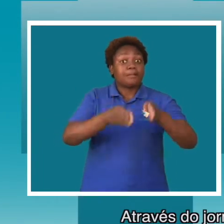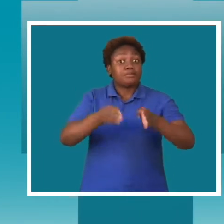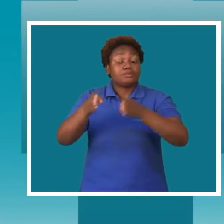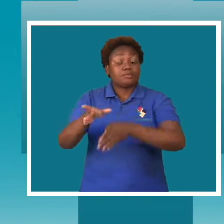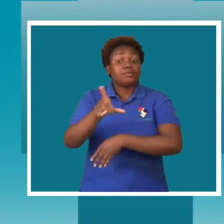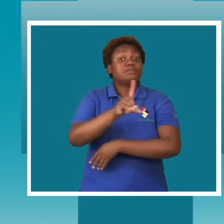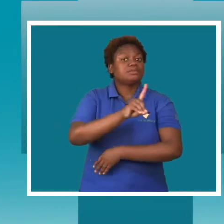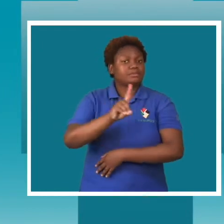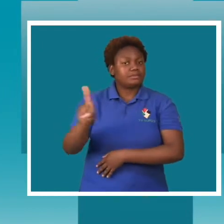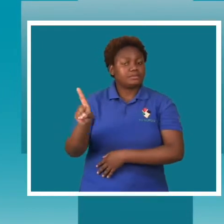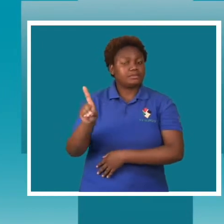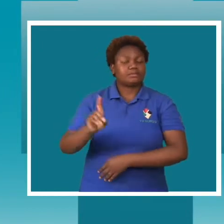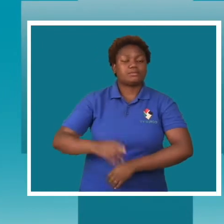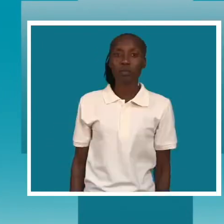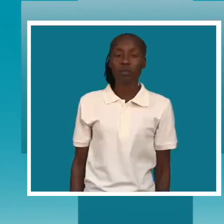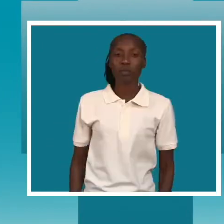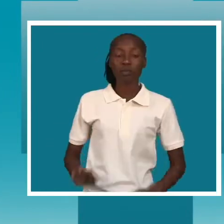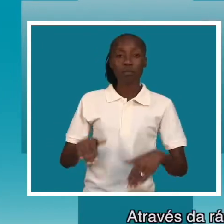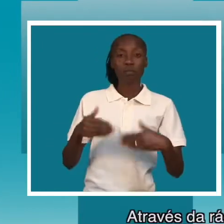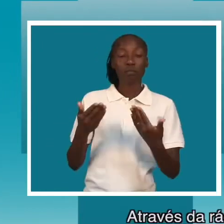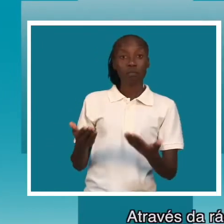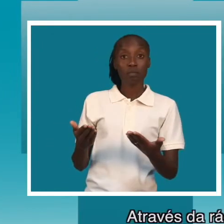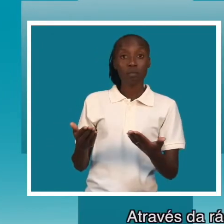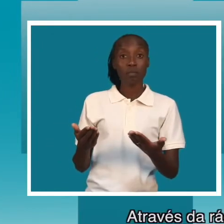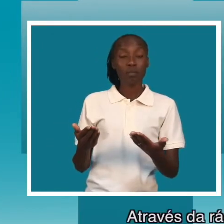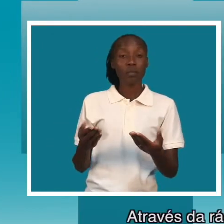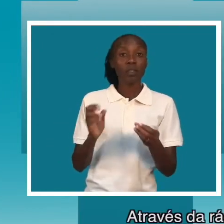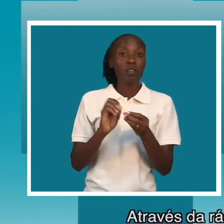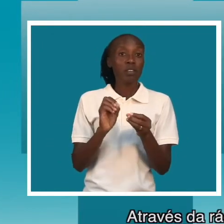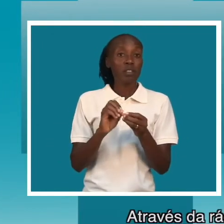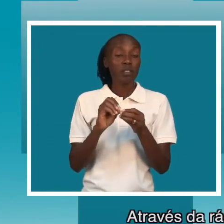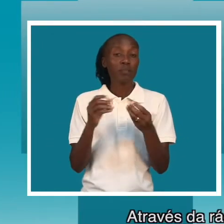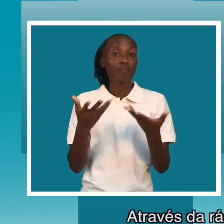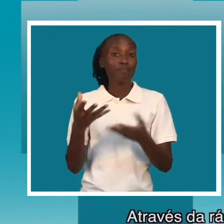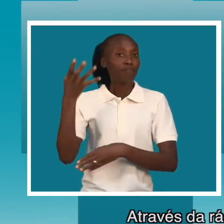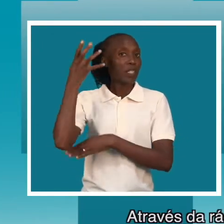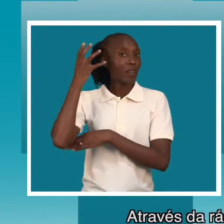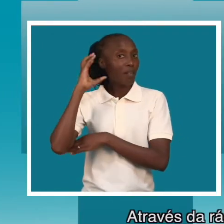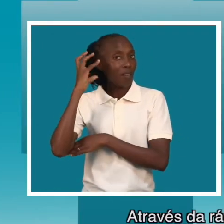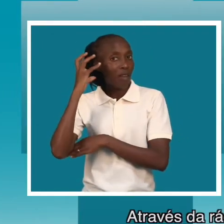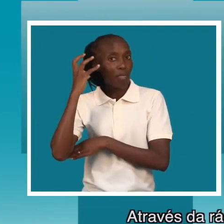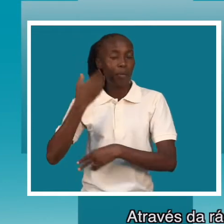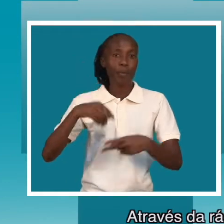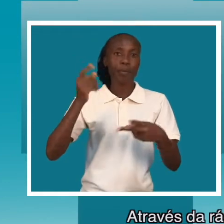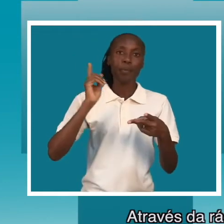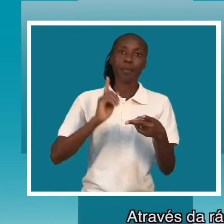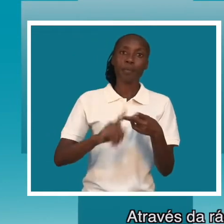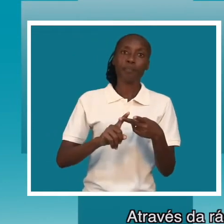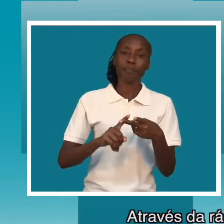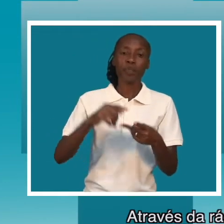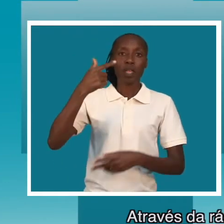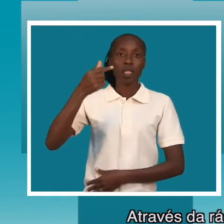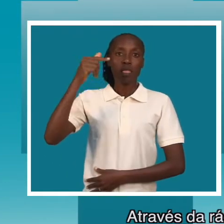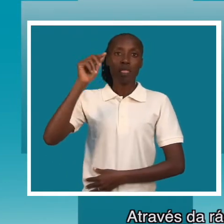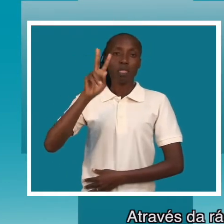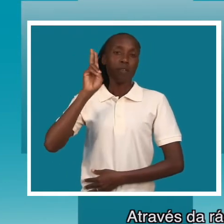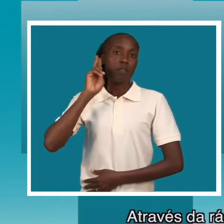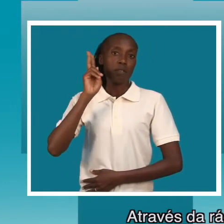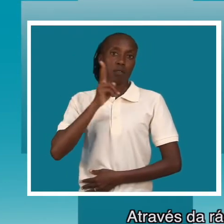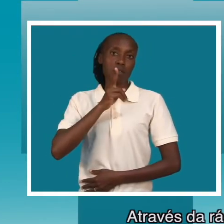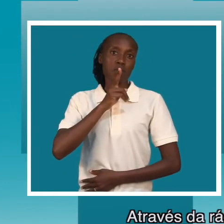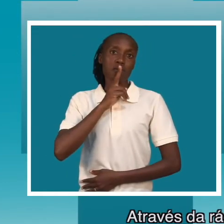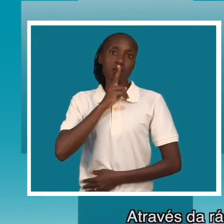deficiência. Através tanto da rádio, tanto da TV Surdo,